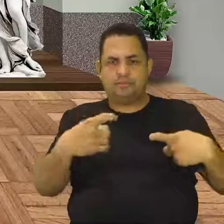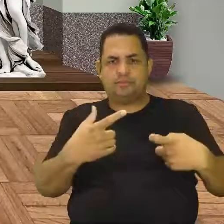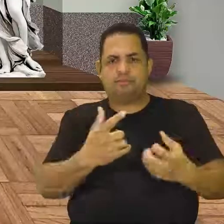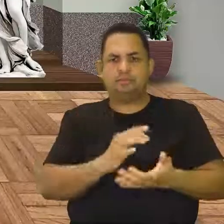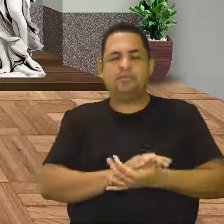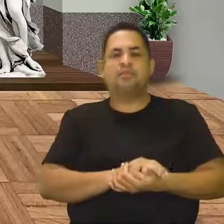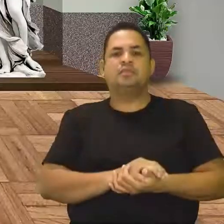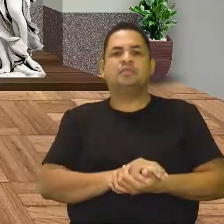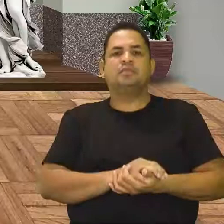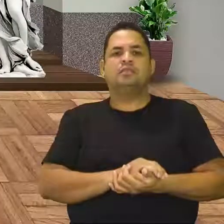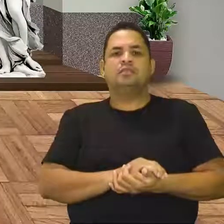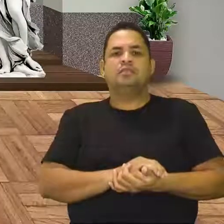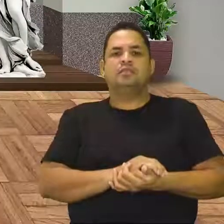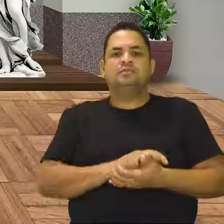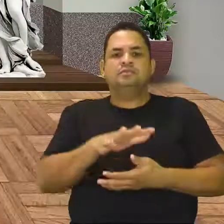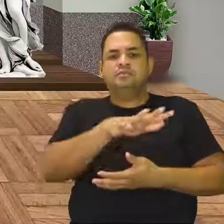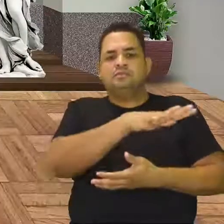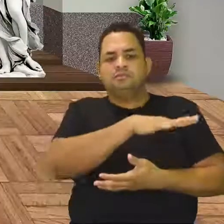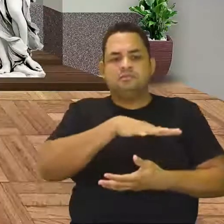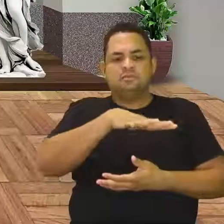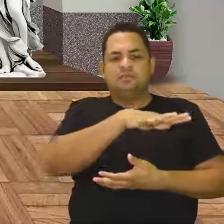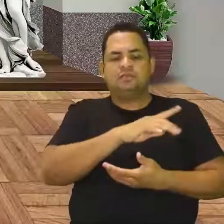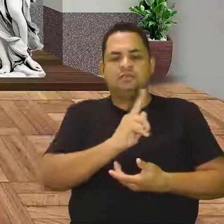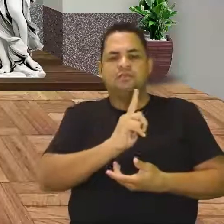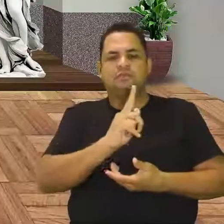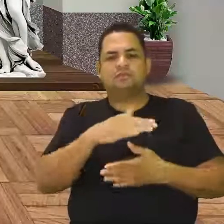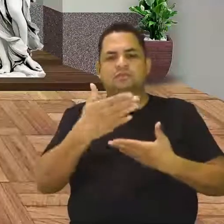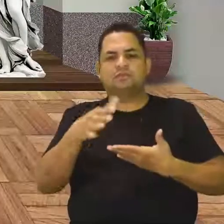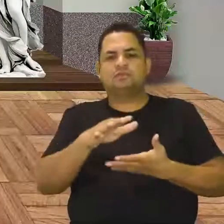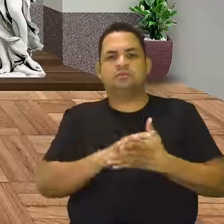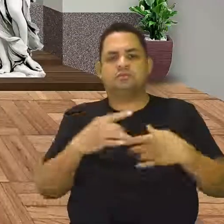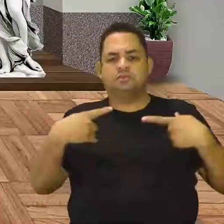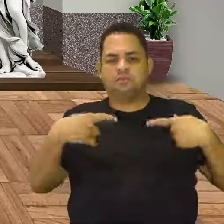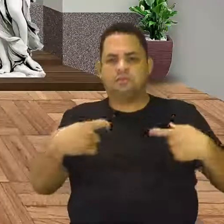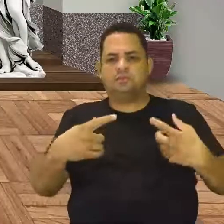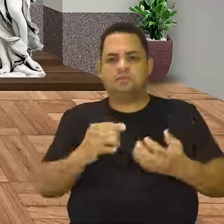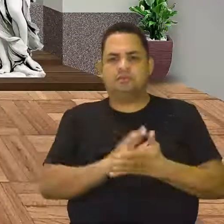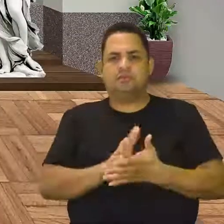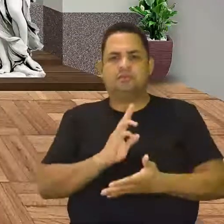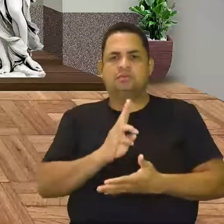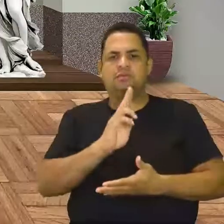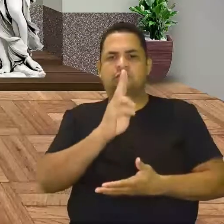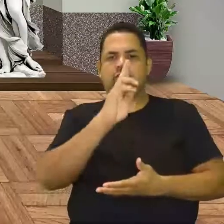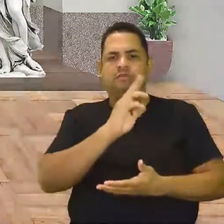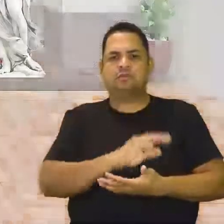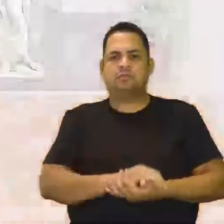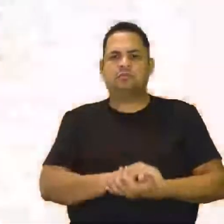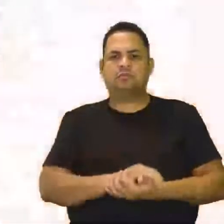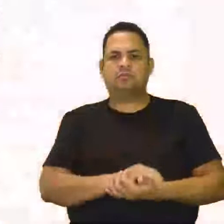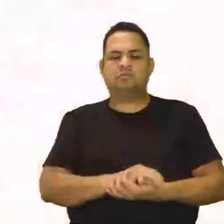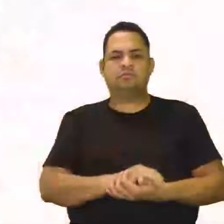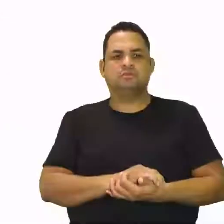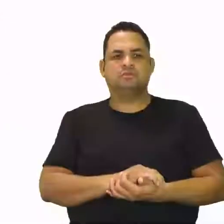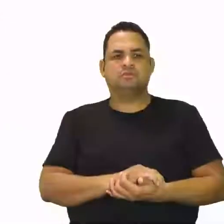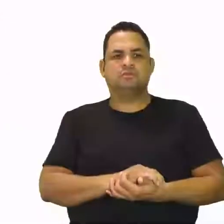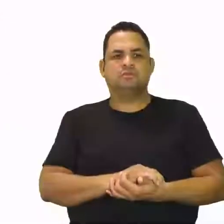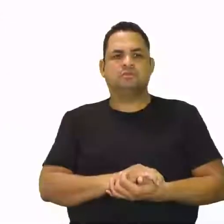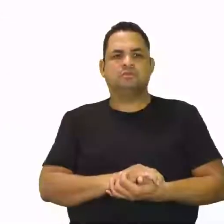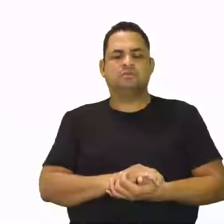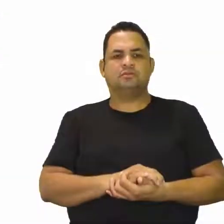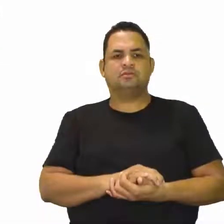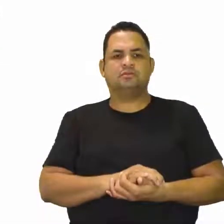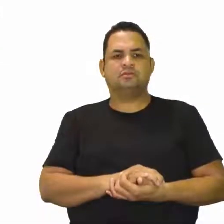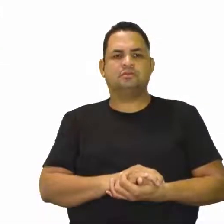3 espaços geográficos nessa luta, tá bom? Segue no quadro, vamos lá.